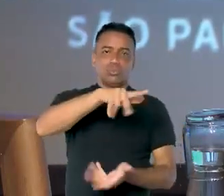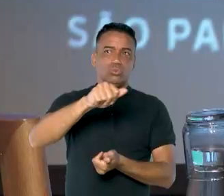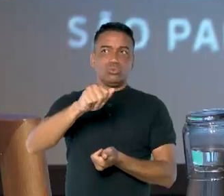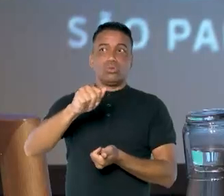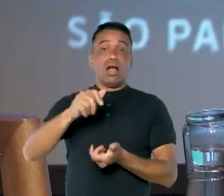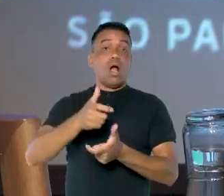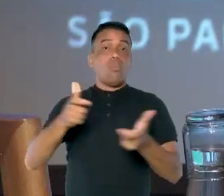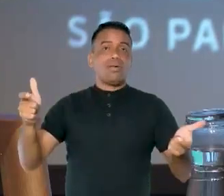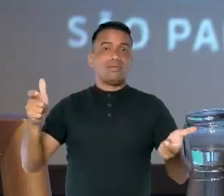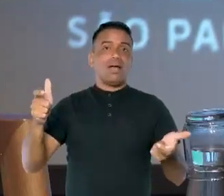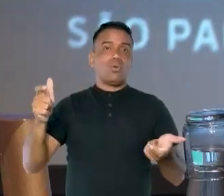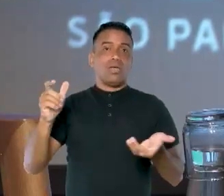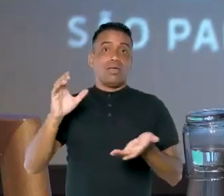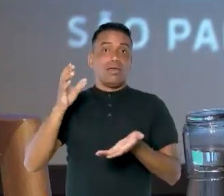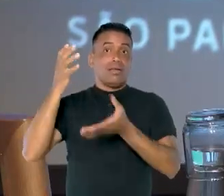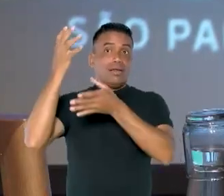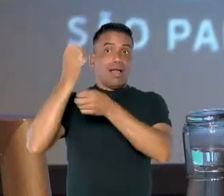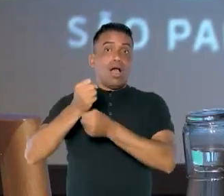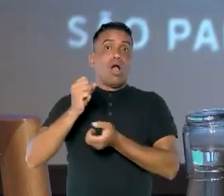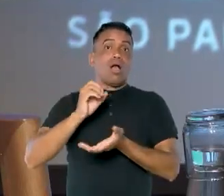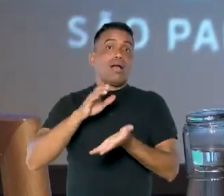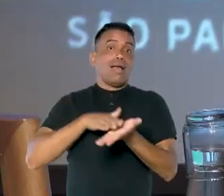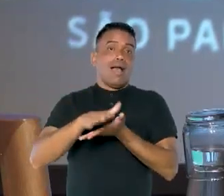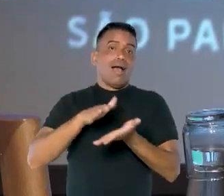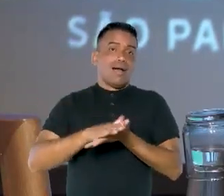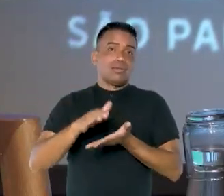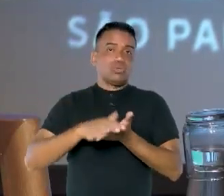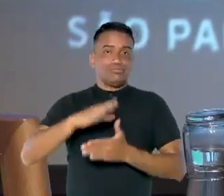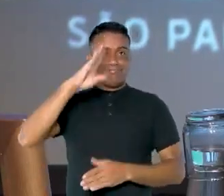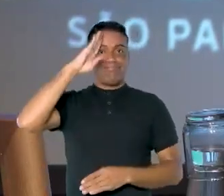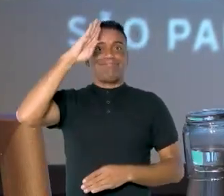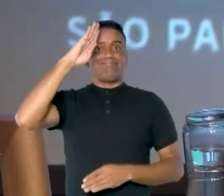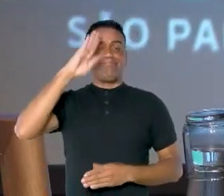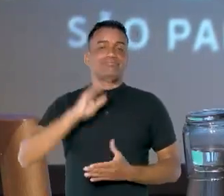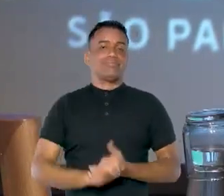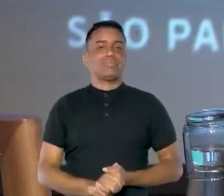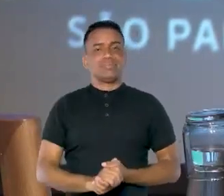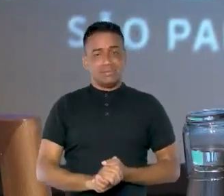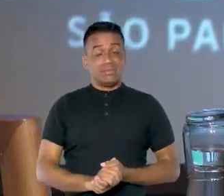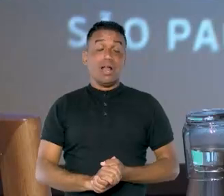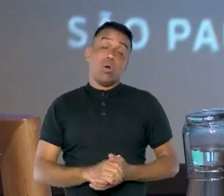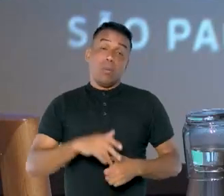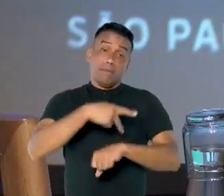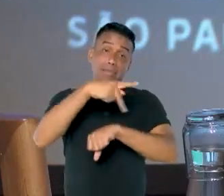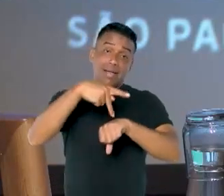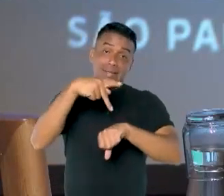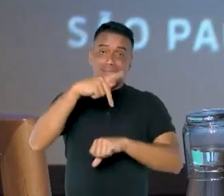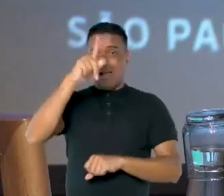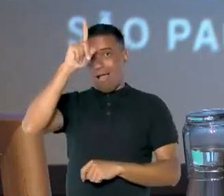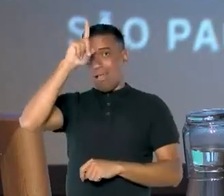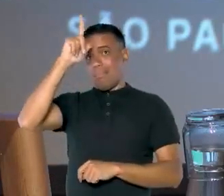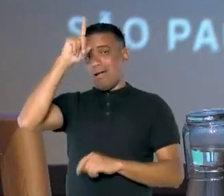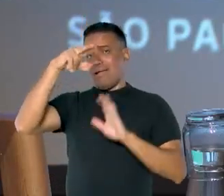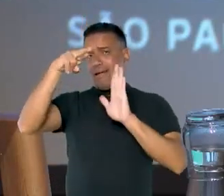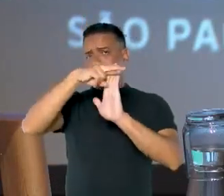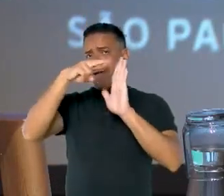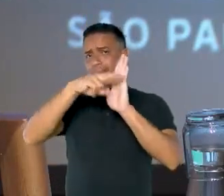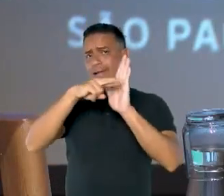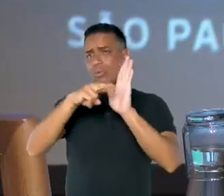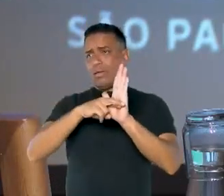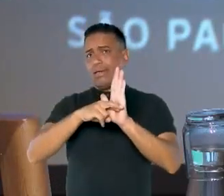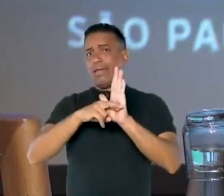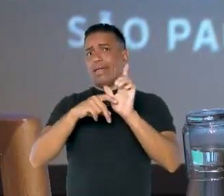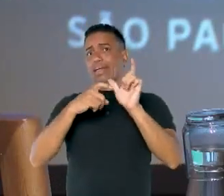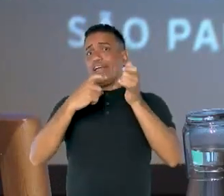militares. A Alemanha, por exemplo, é um país que tinha regras muito rígidas sobre